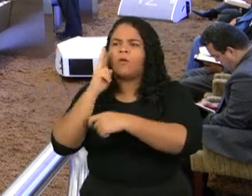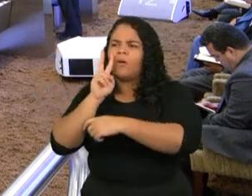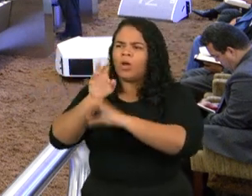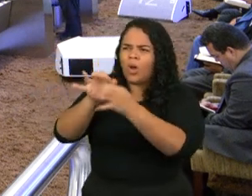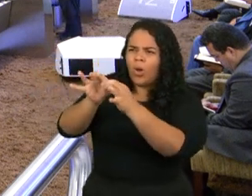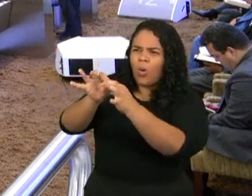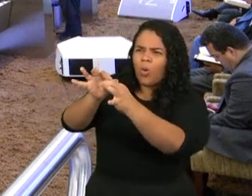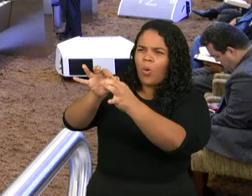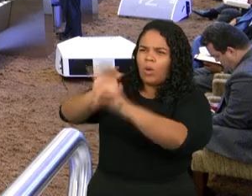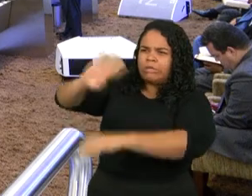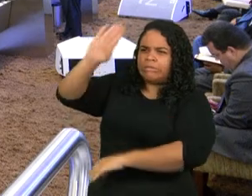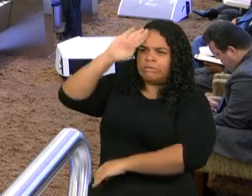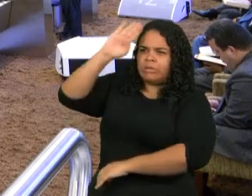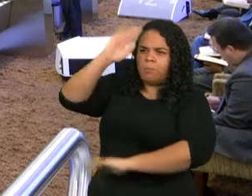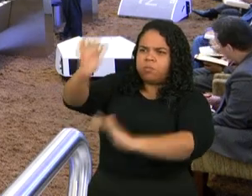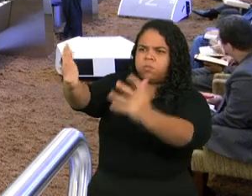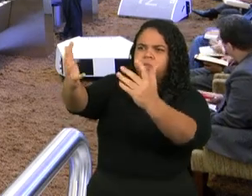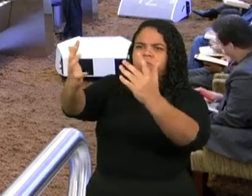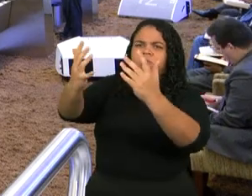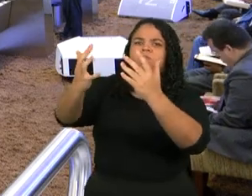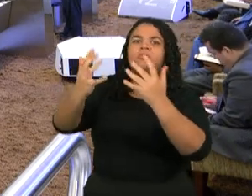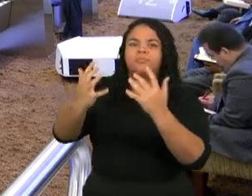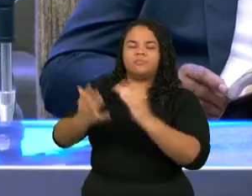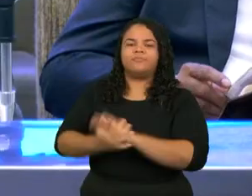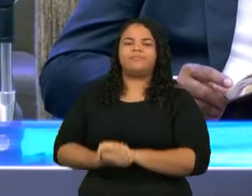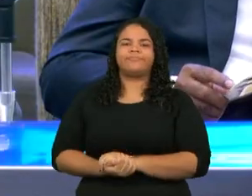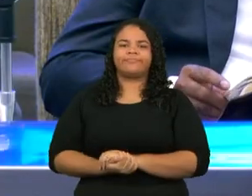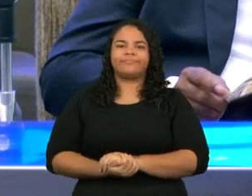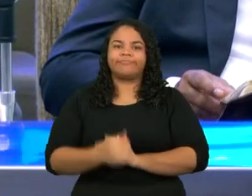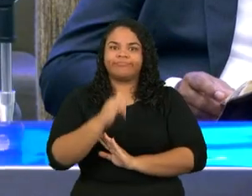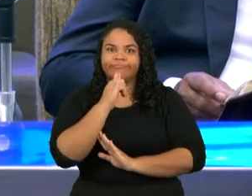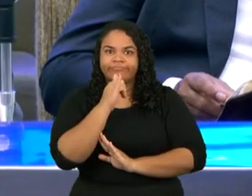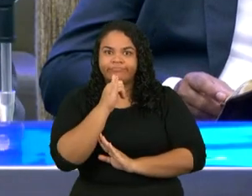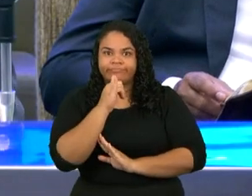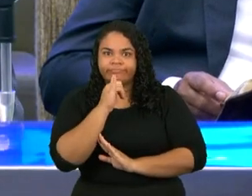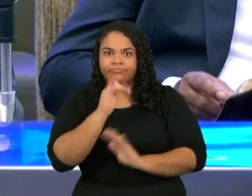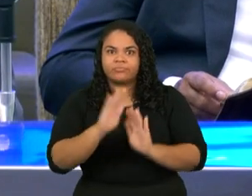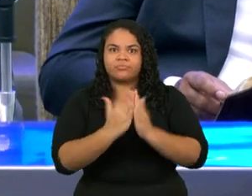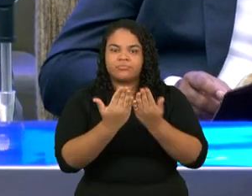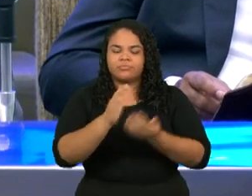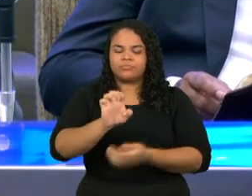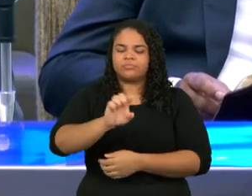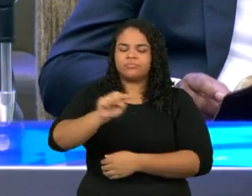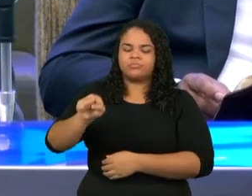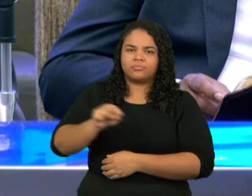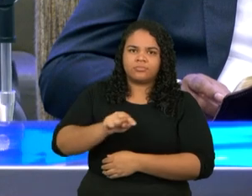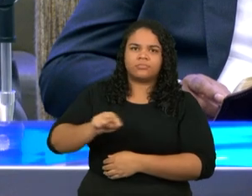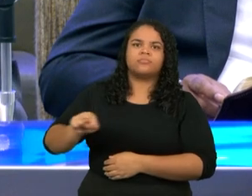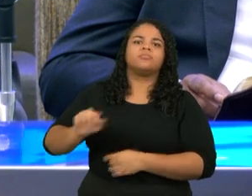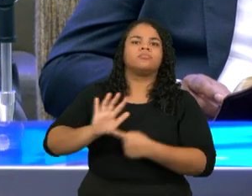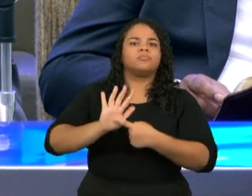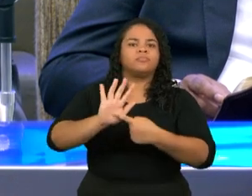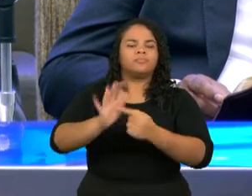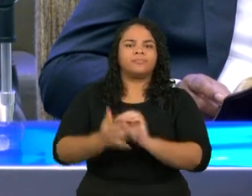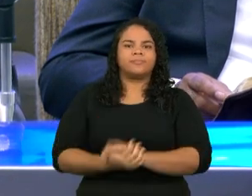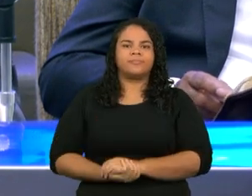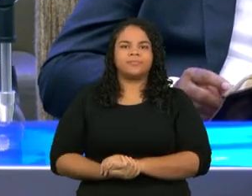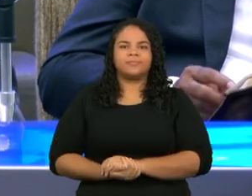está escrito no livro de Ezequiel que se a cidade fosse amada de surpresa